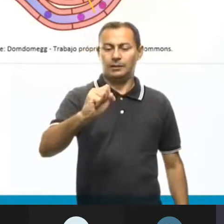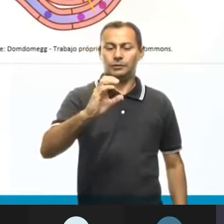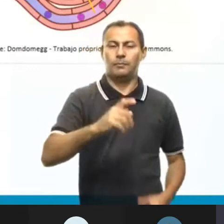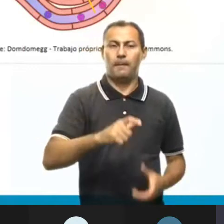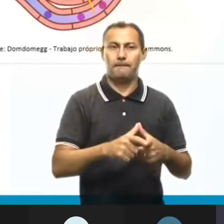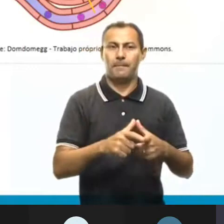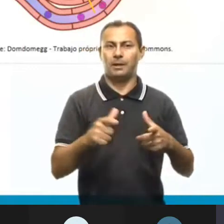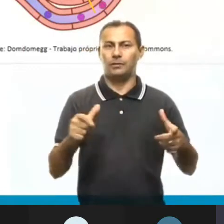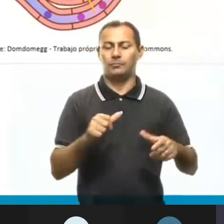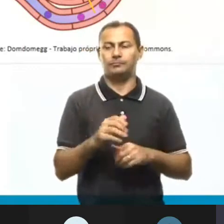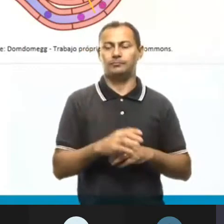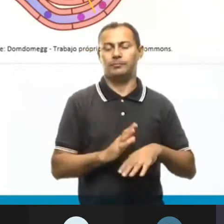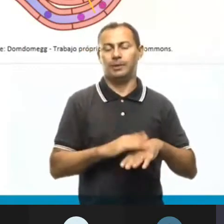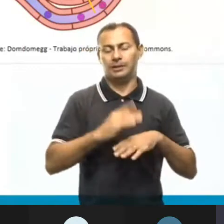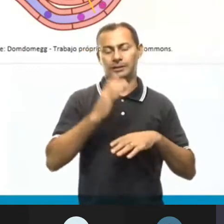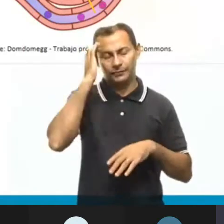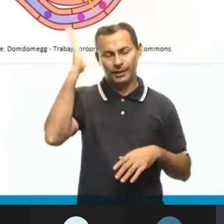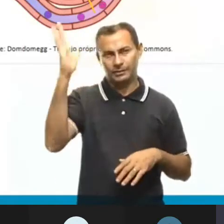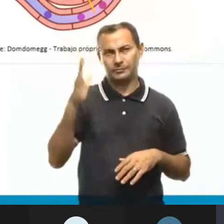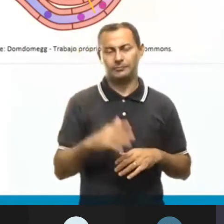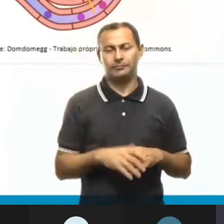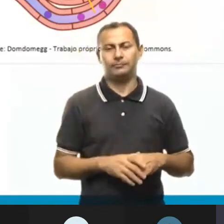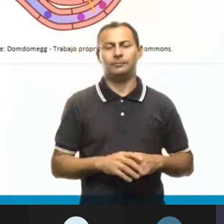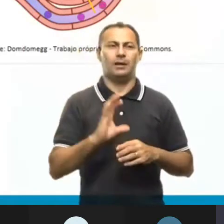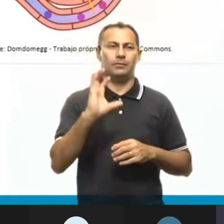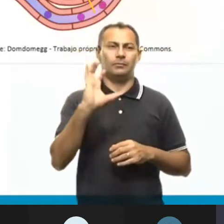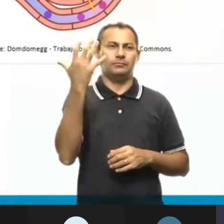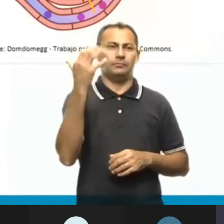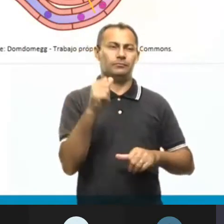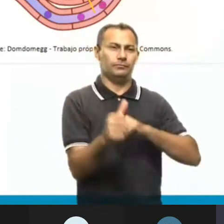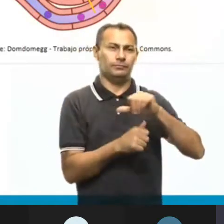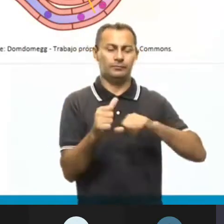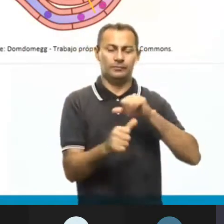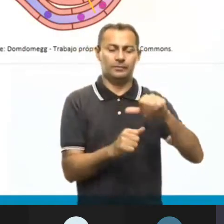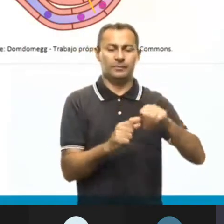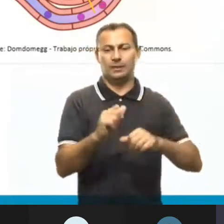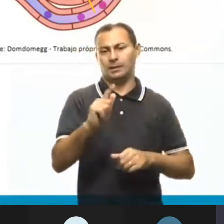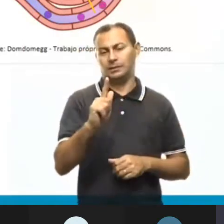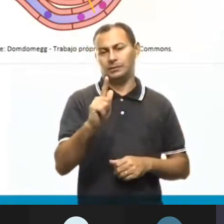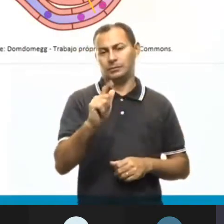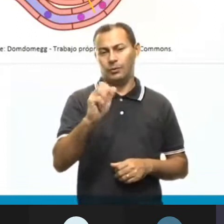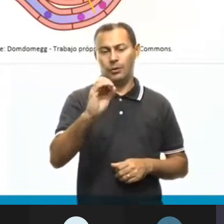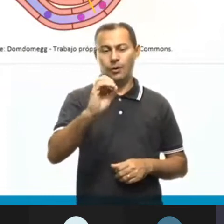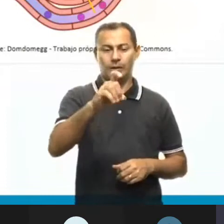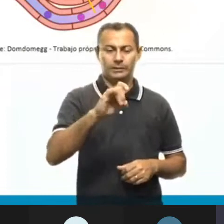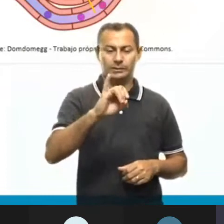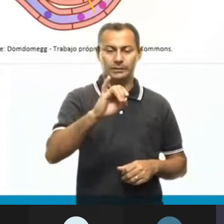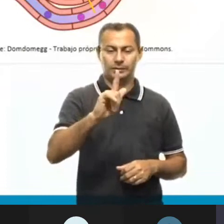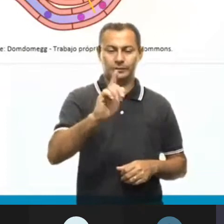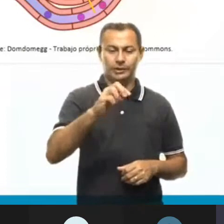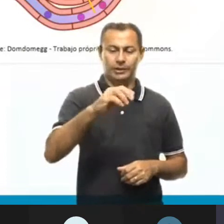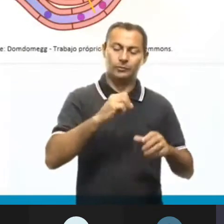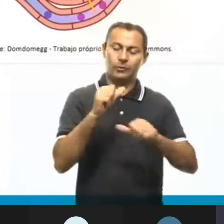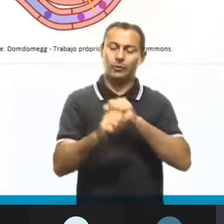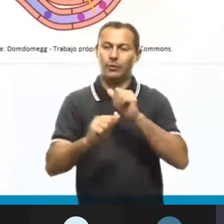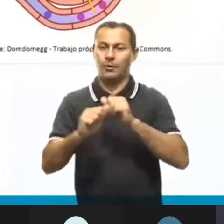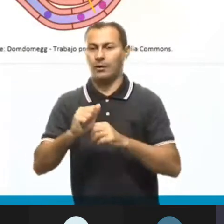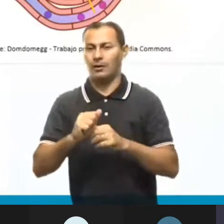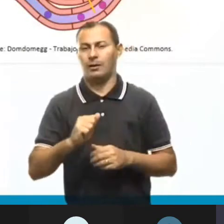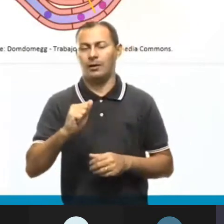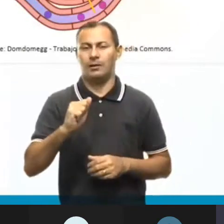maior, né, vai ser ali, mais fácil vai ser a ocorrência das trocas gasosas, né? O